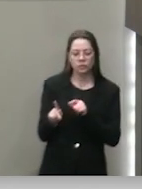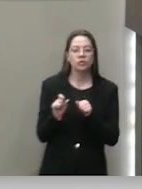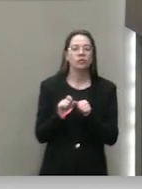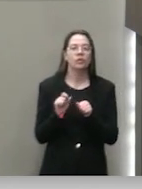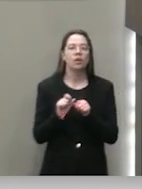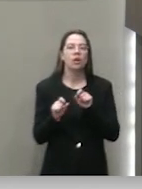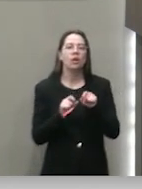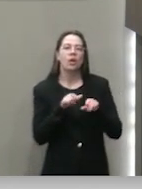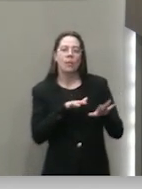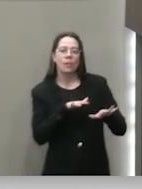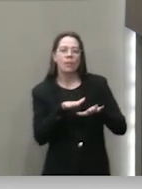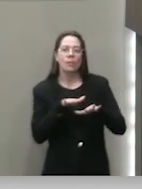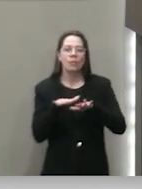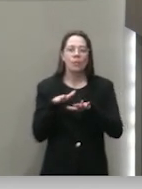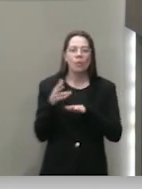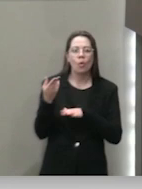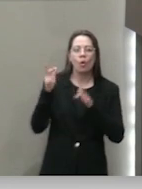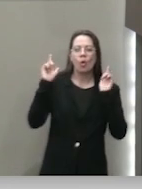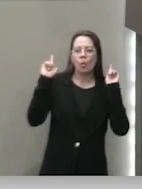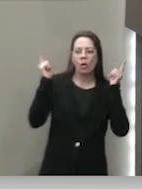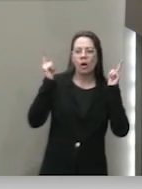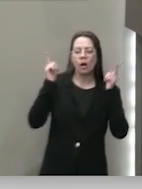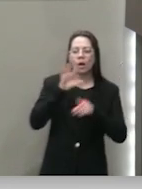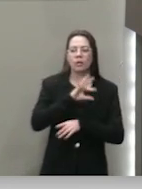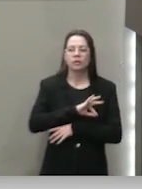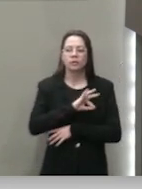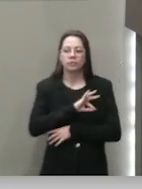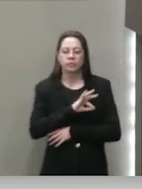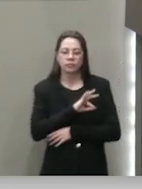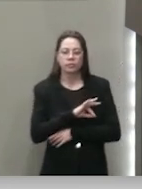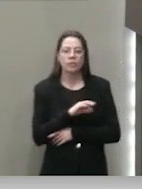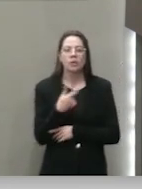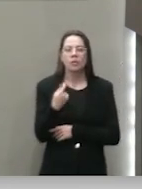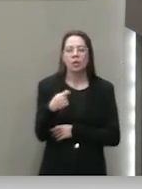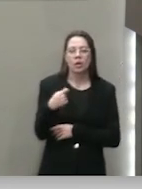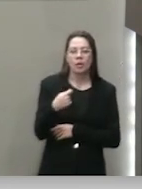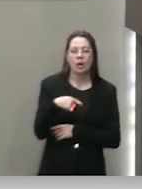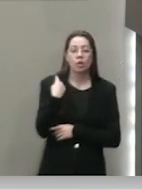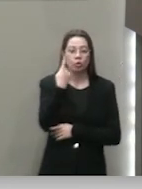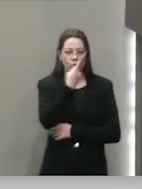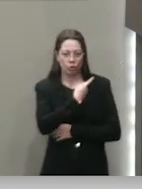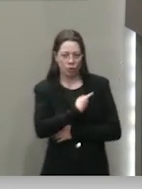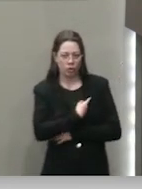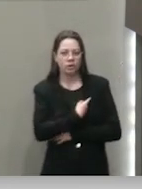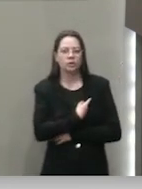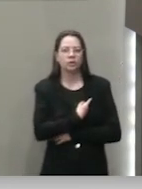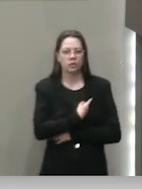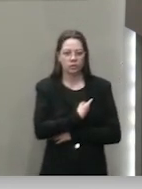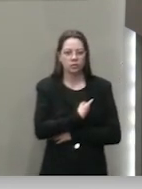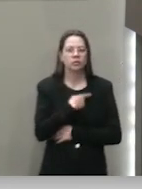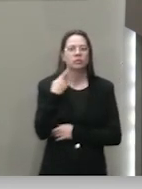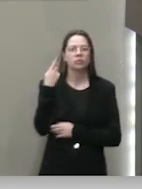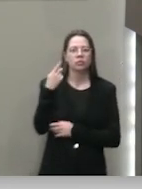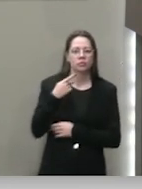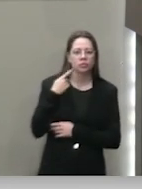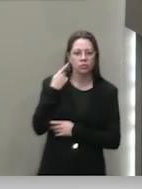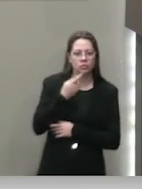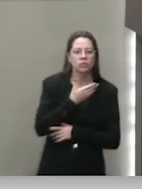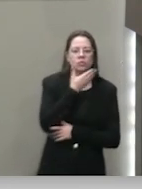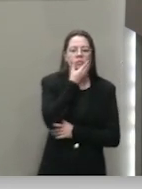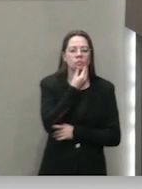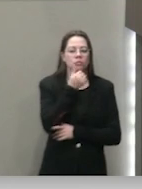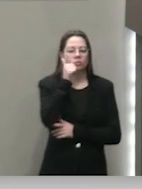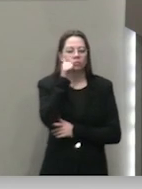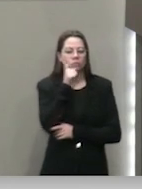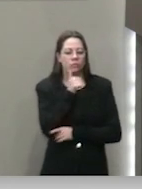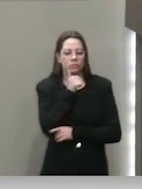fazendo mobilização ou greve por salário. Deveríamos ser nós, vereadores,